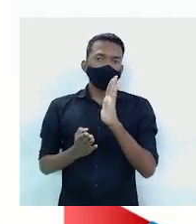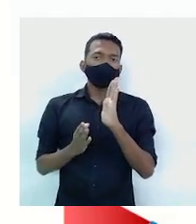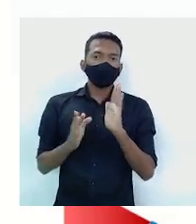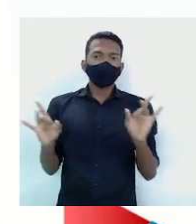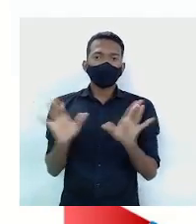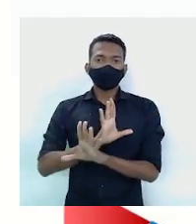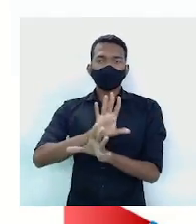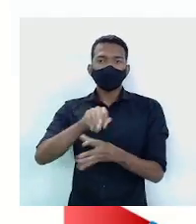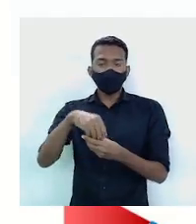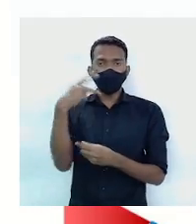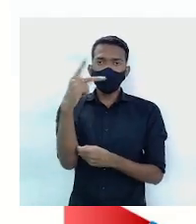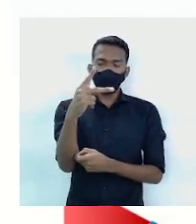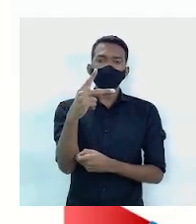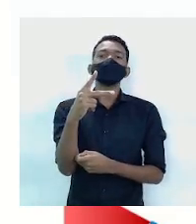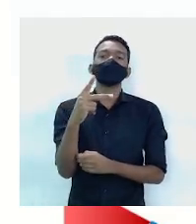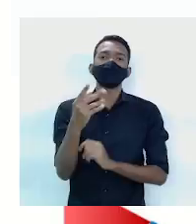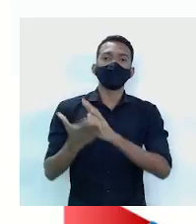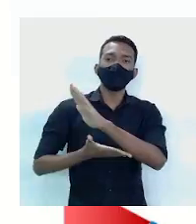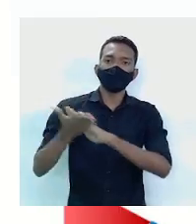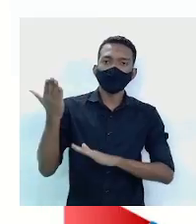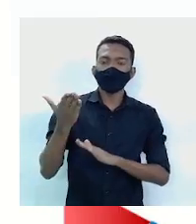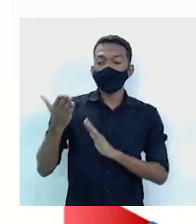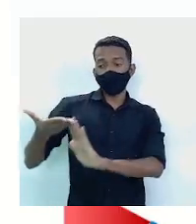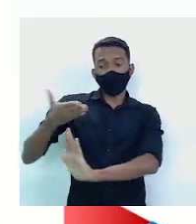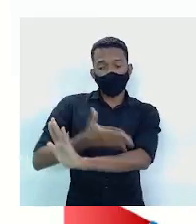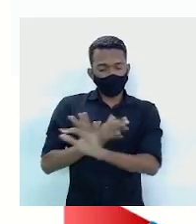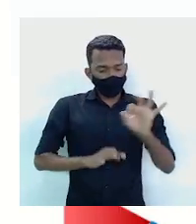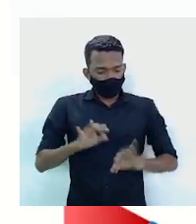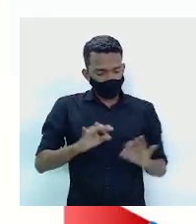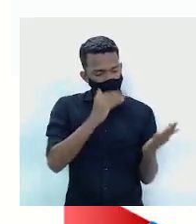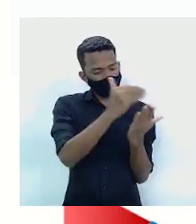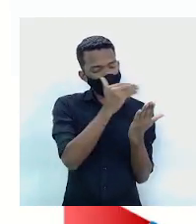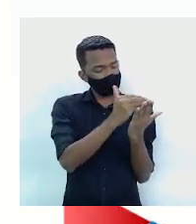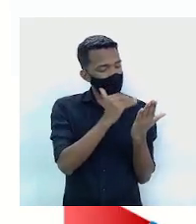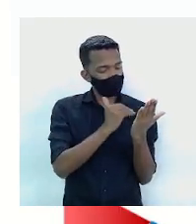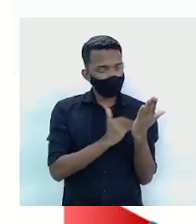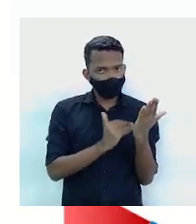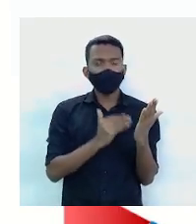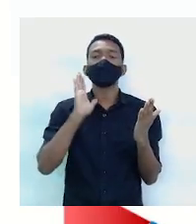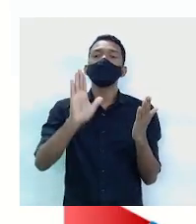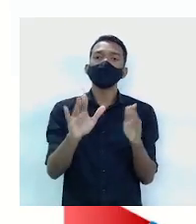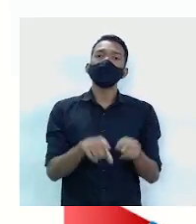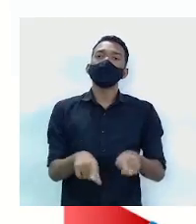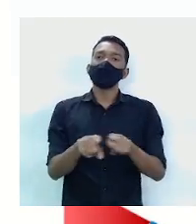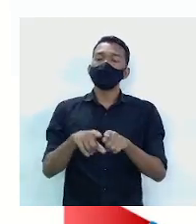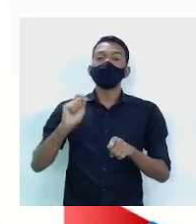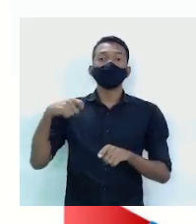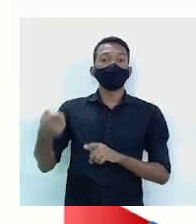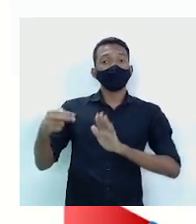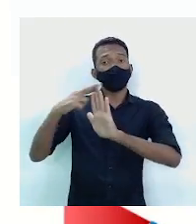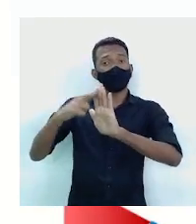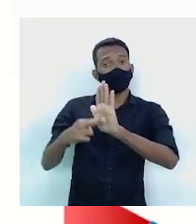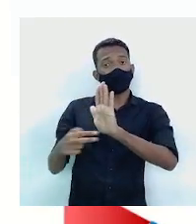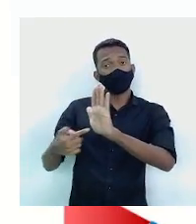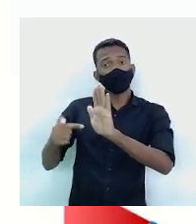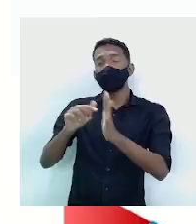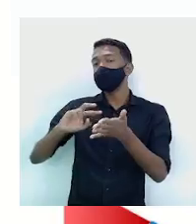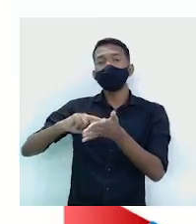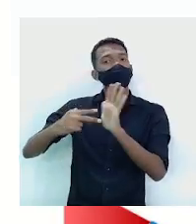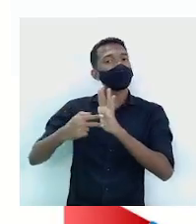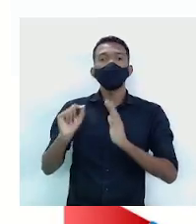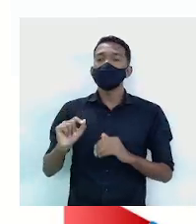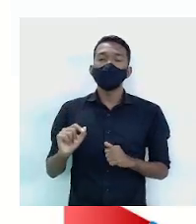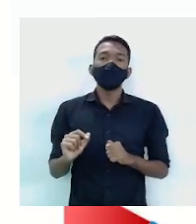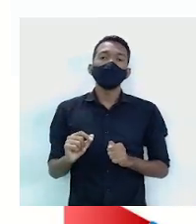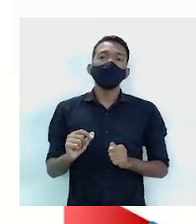sua viagem, né? O seu planejamento para a sua viagem. Mas também a palavra roteiro tem como definição, por